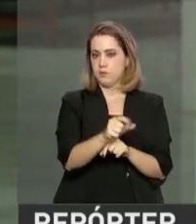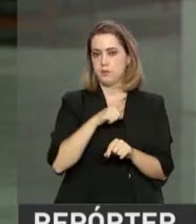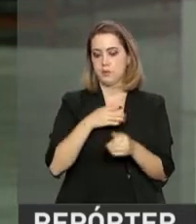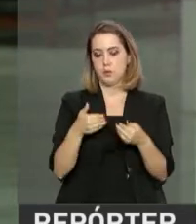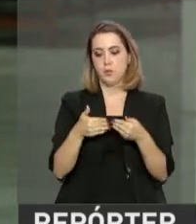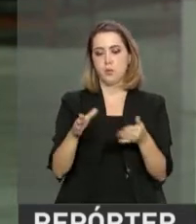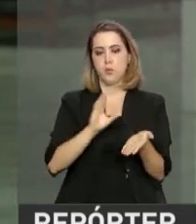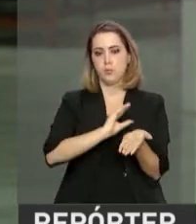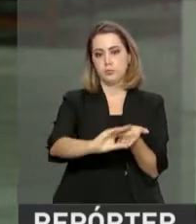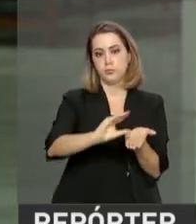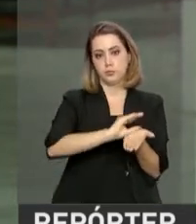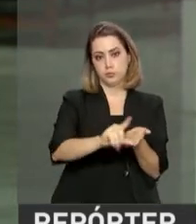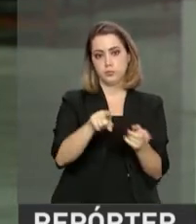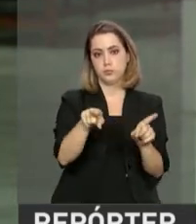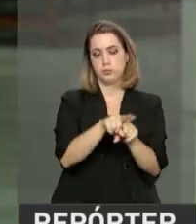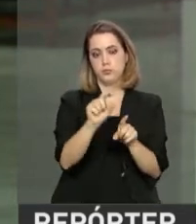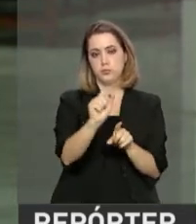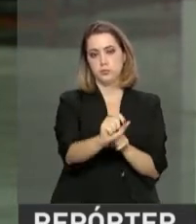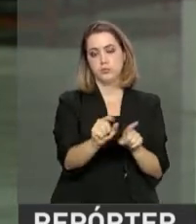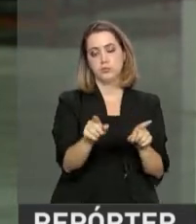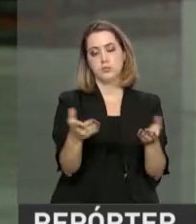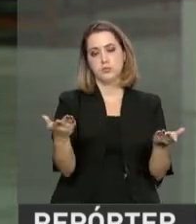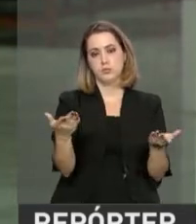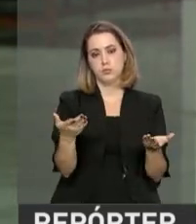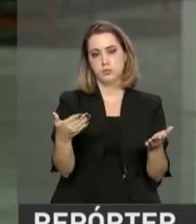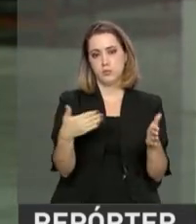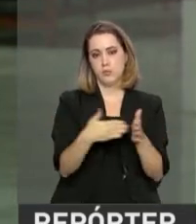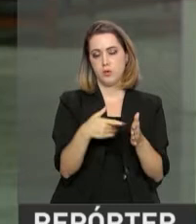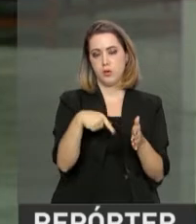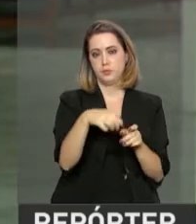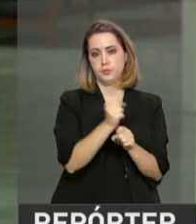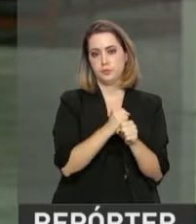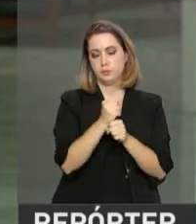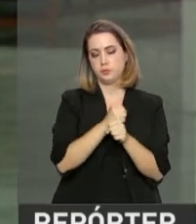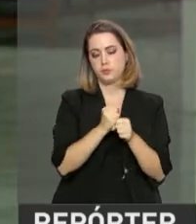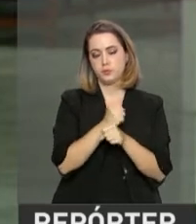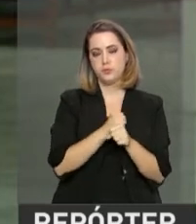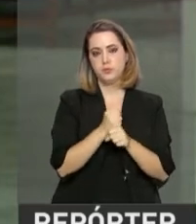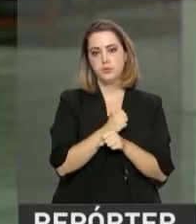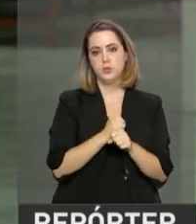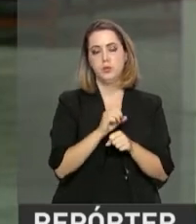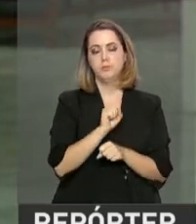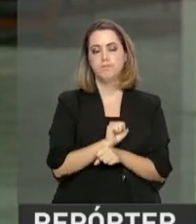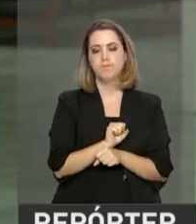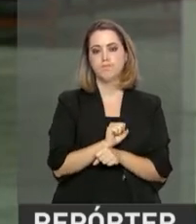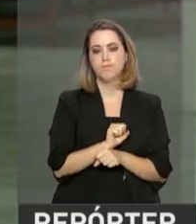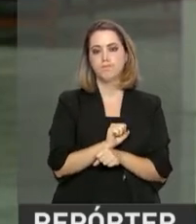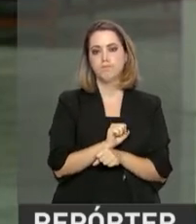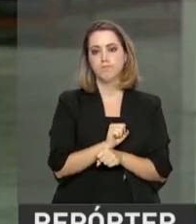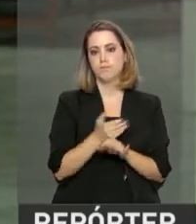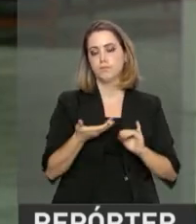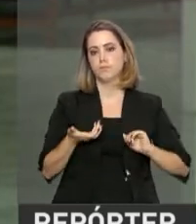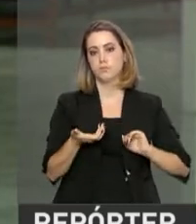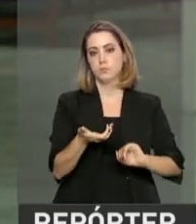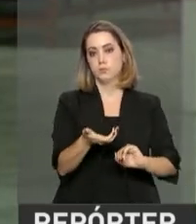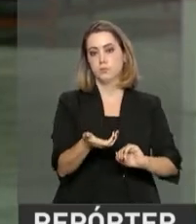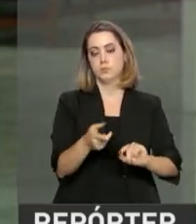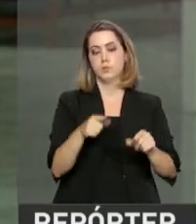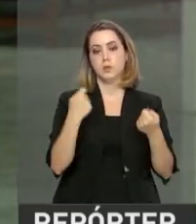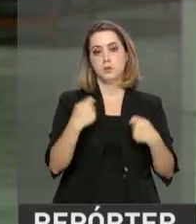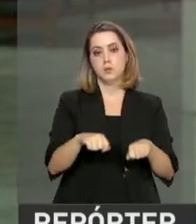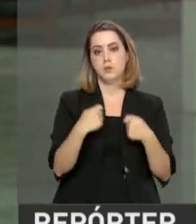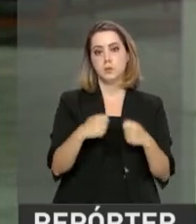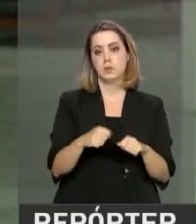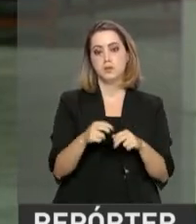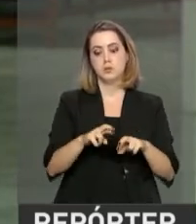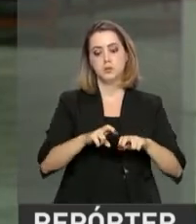extraordinário para o fies até o fim deste ano ainda está parado no congresso nacional é necessária uma